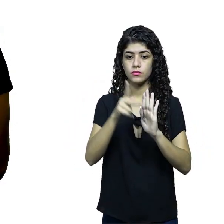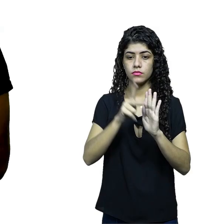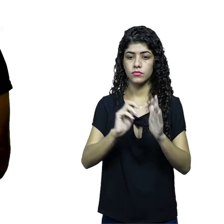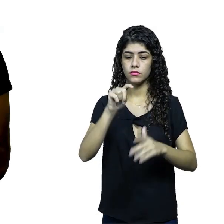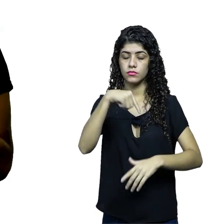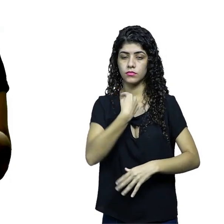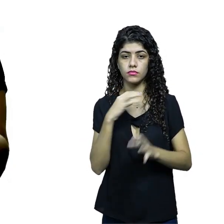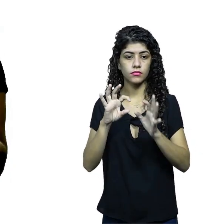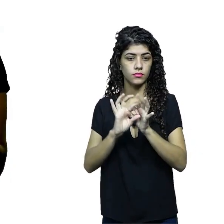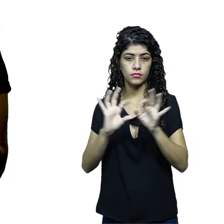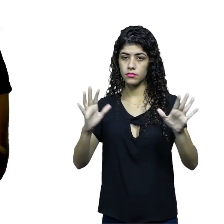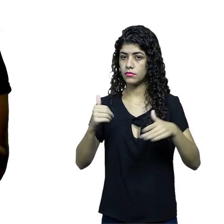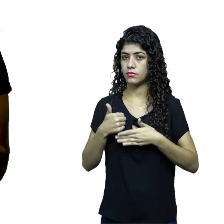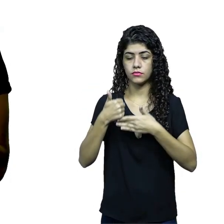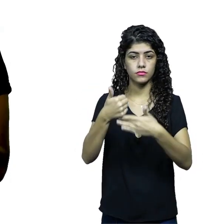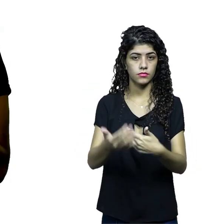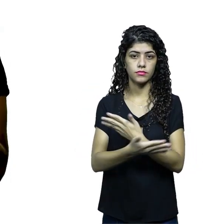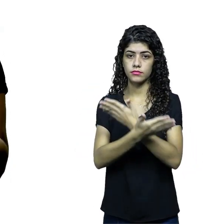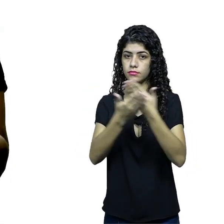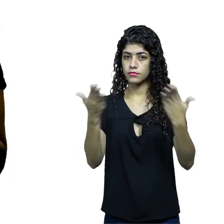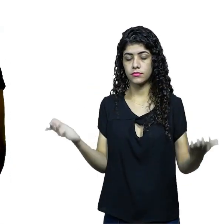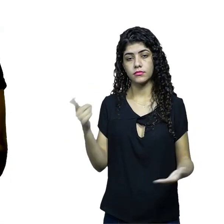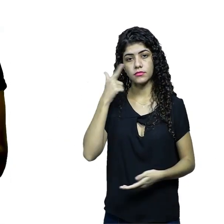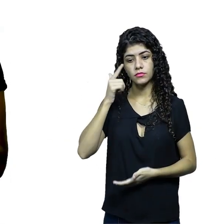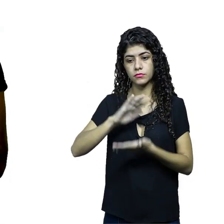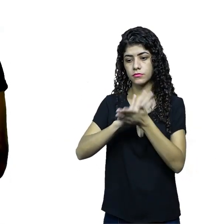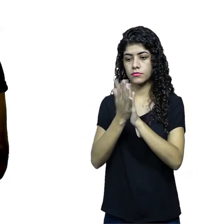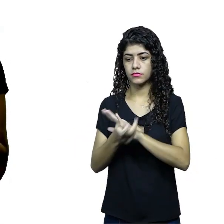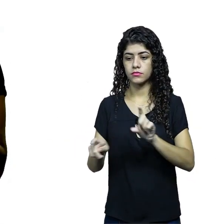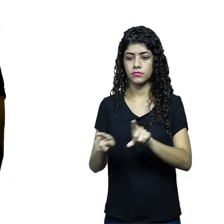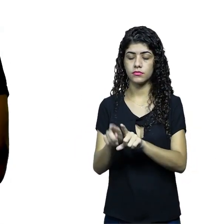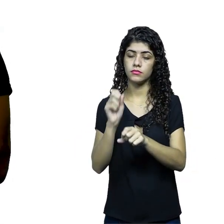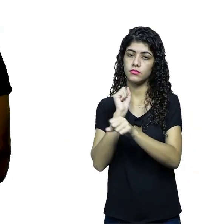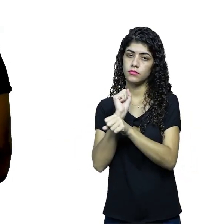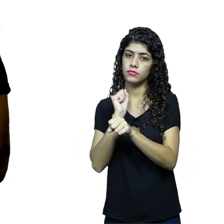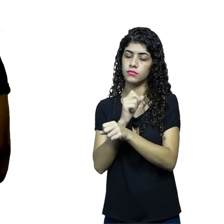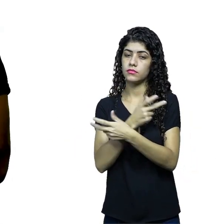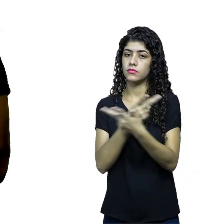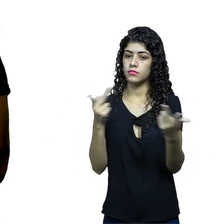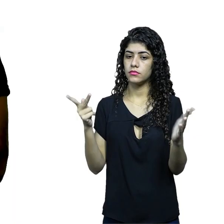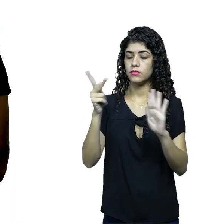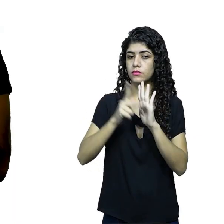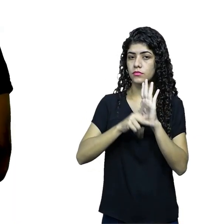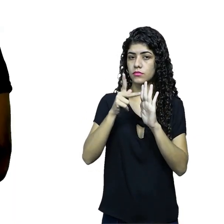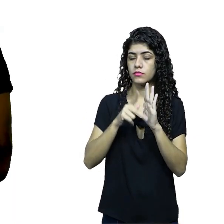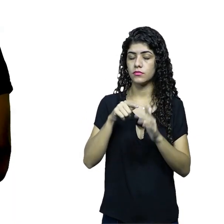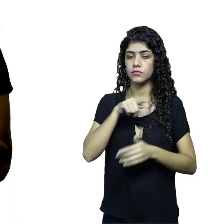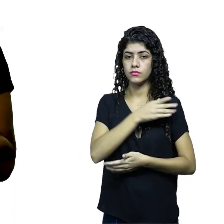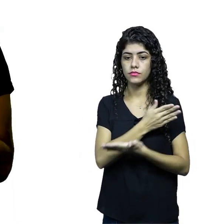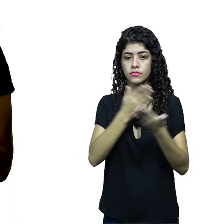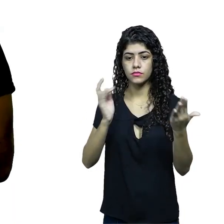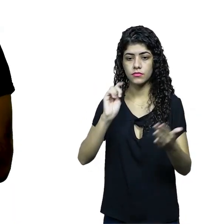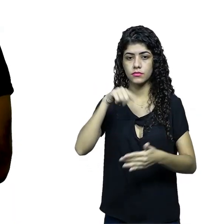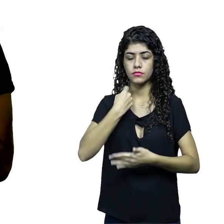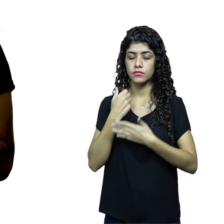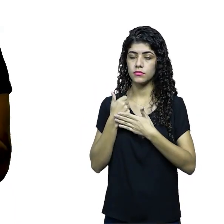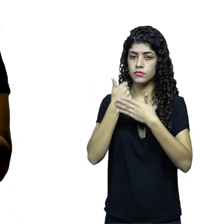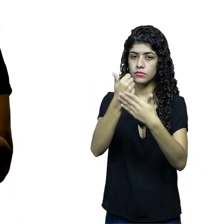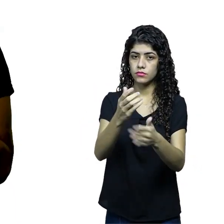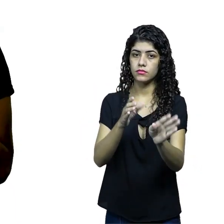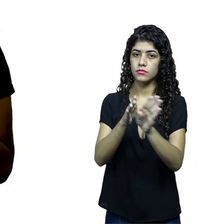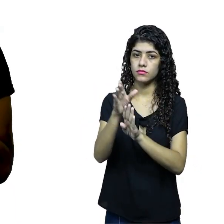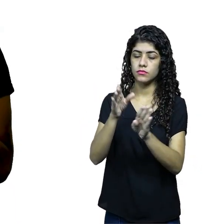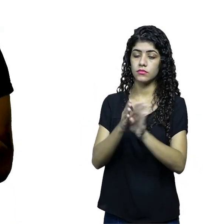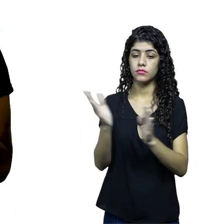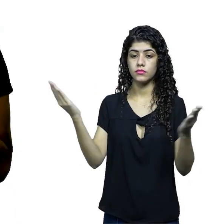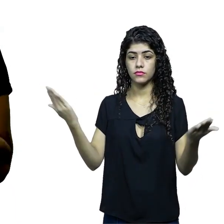um bom projeto. Estamos à disposição para tirar as dúvidas e estamos aguardando também esses projetos para a gente seguir adiante. A partir